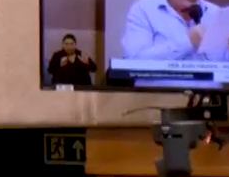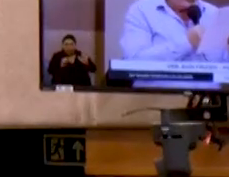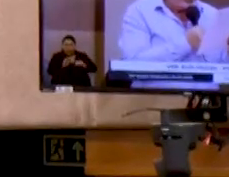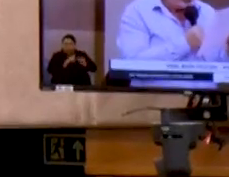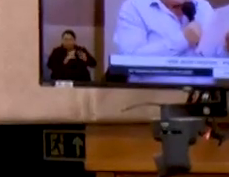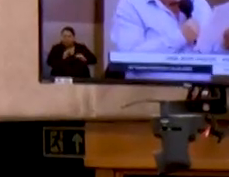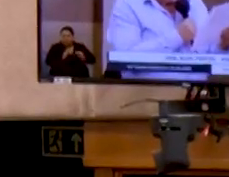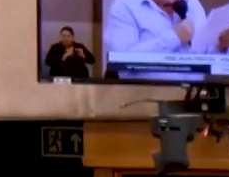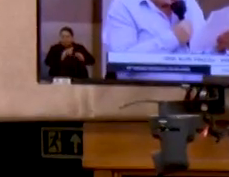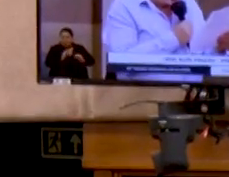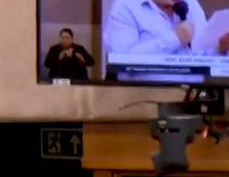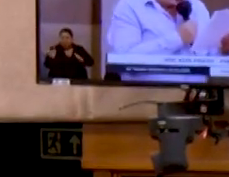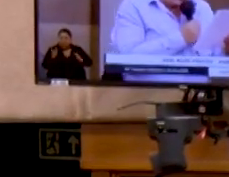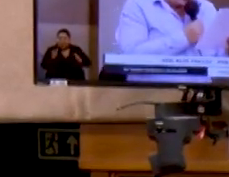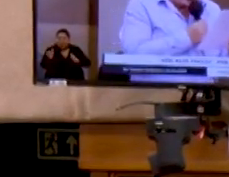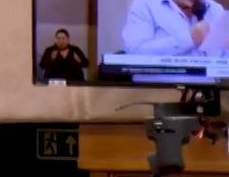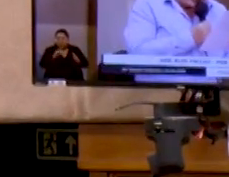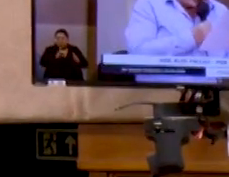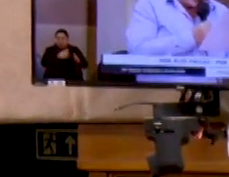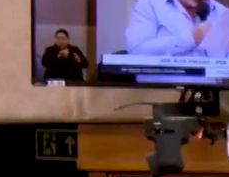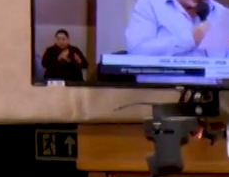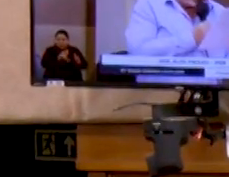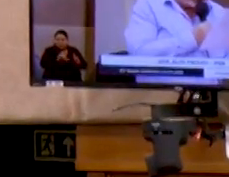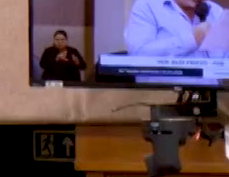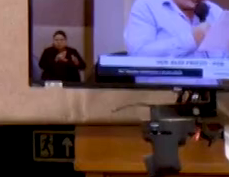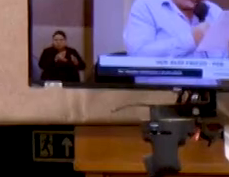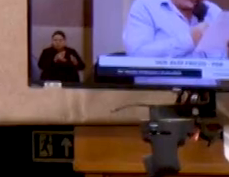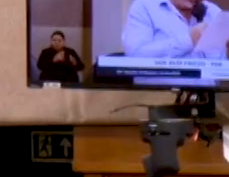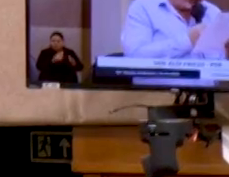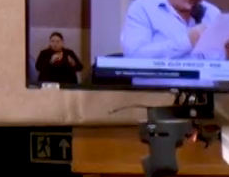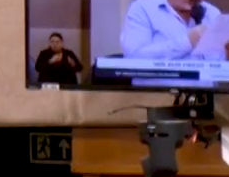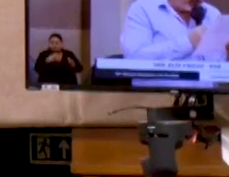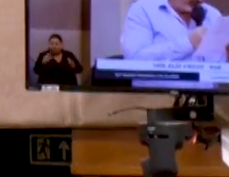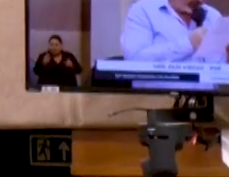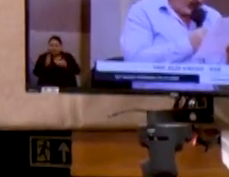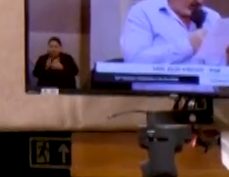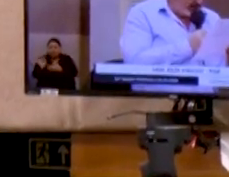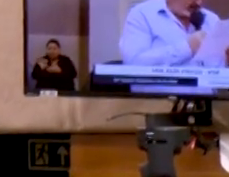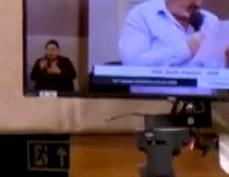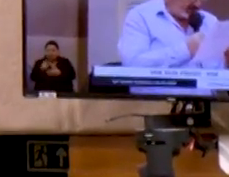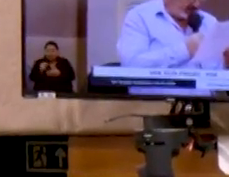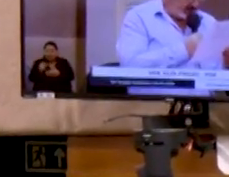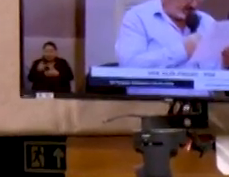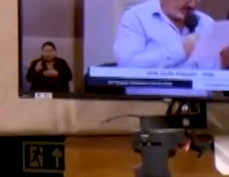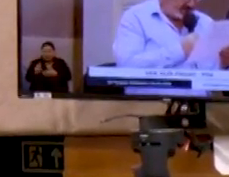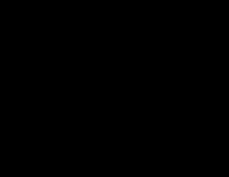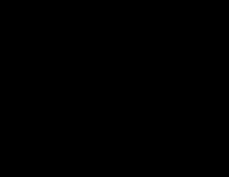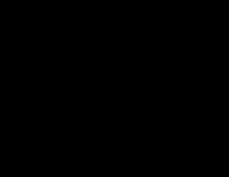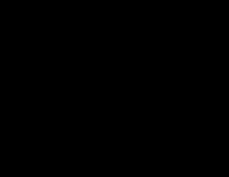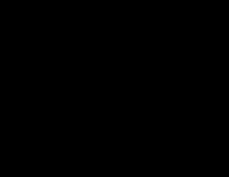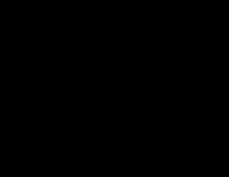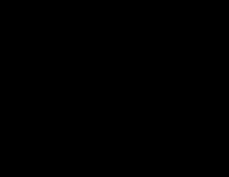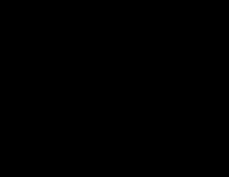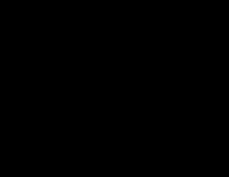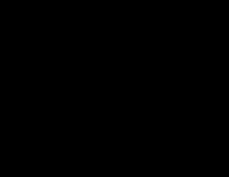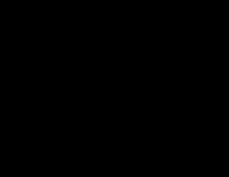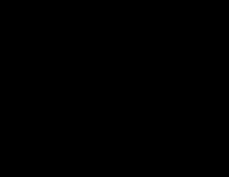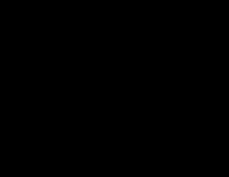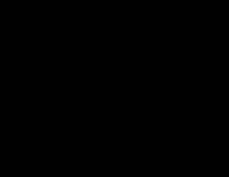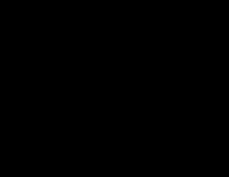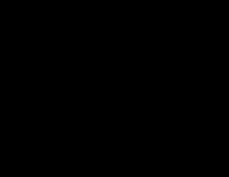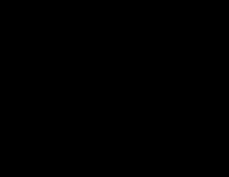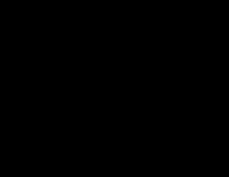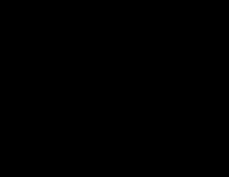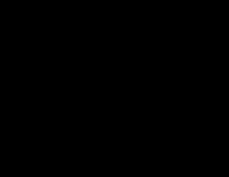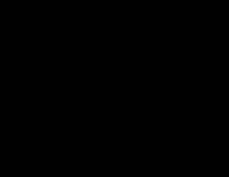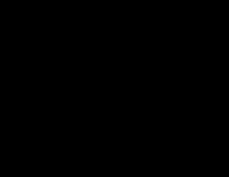no Instituto de Previdência do Estado, IP-Saúde. Conforme o documento, a ação se justifica por se entender a